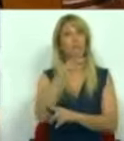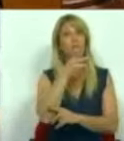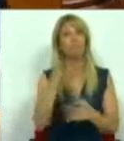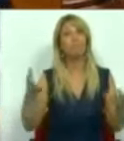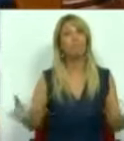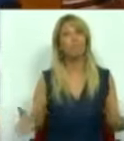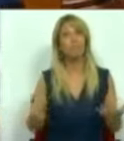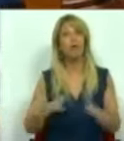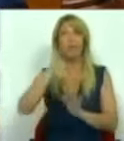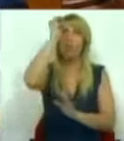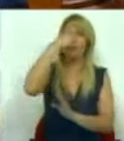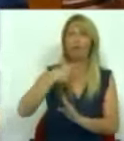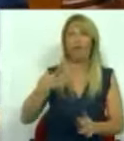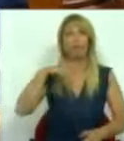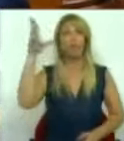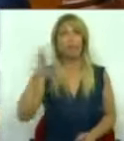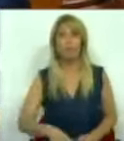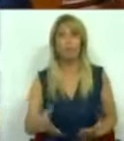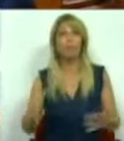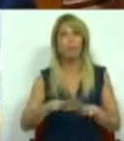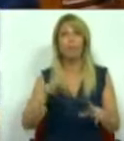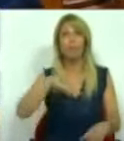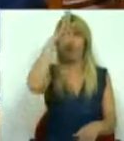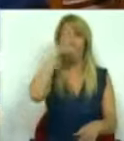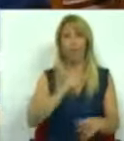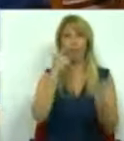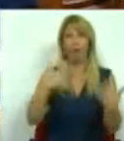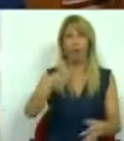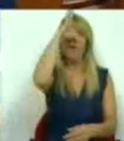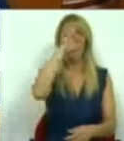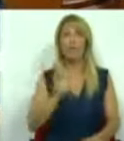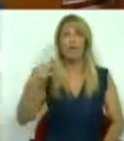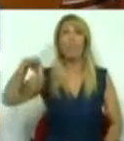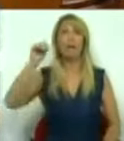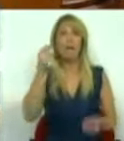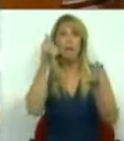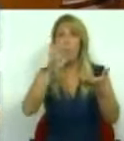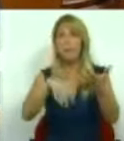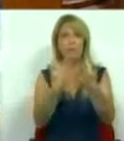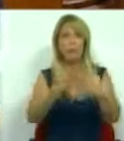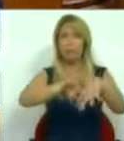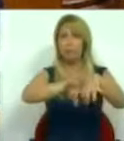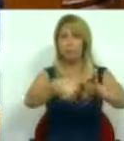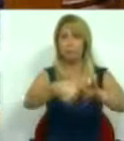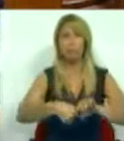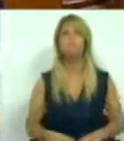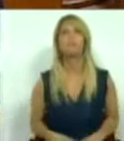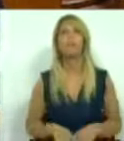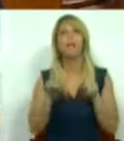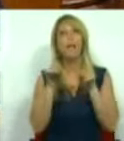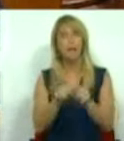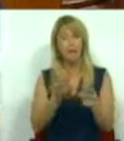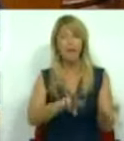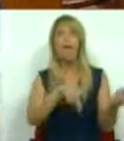se angustiam face ao futuro que os desastrosos governos socialistas por pouco não lhe destruíam. Esta reforma